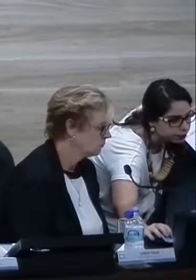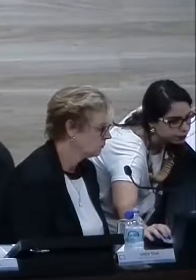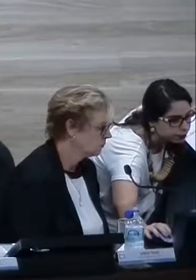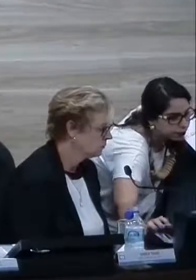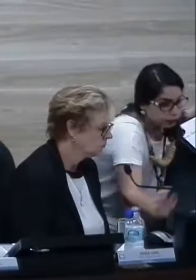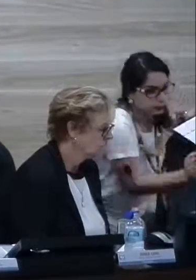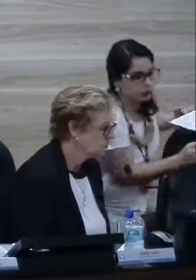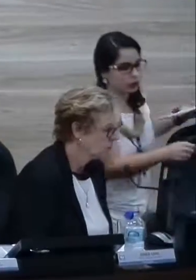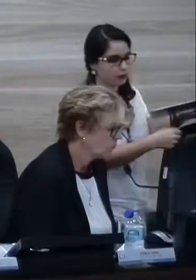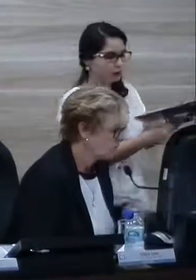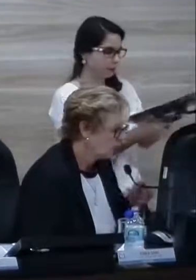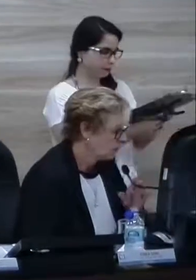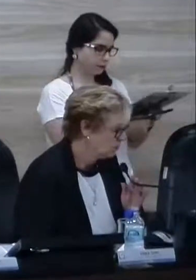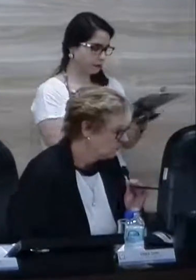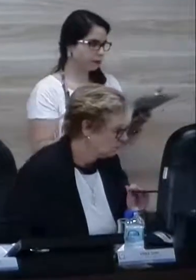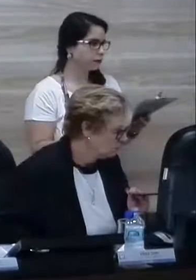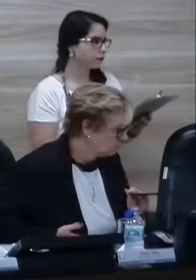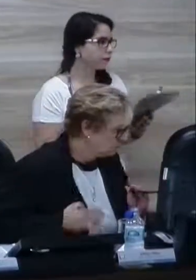executivo.